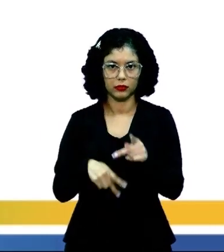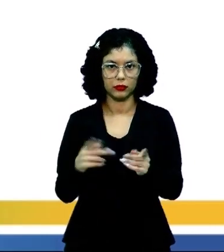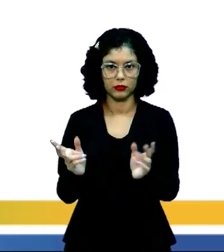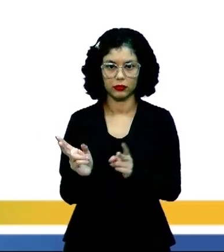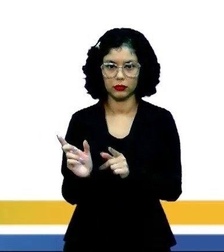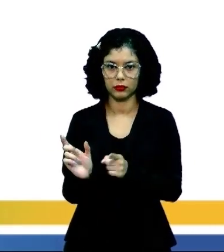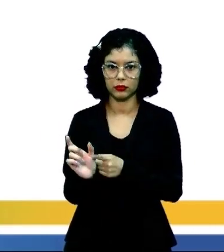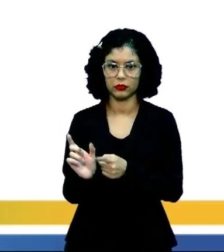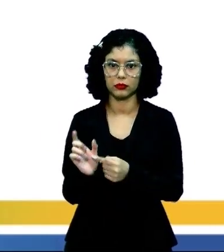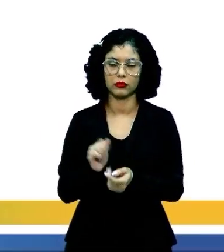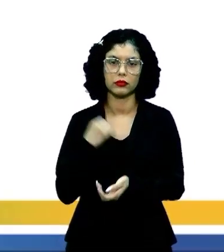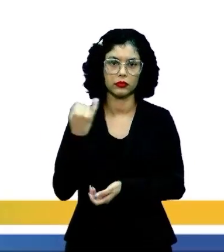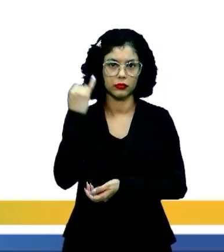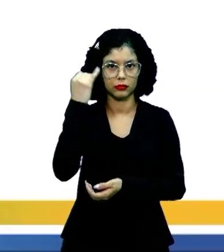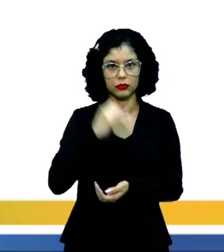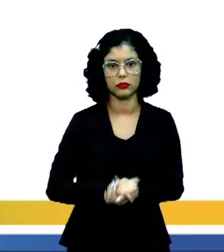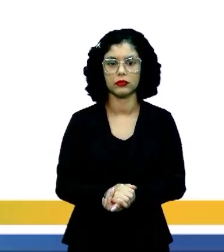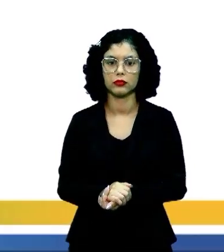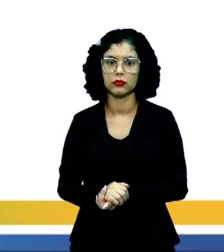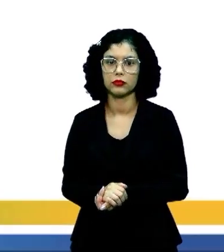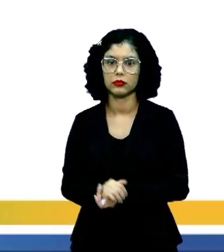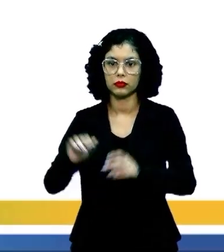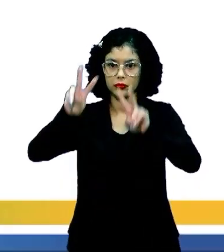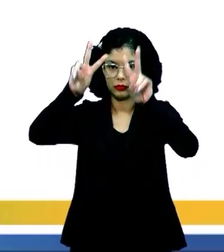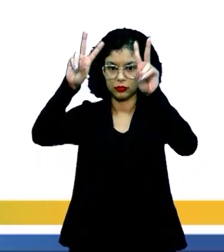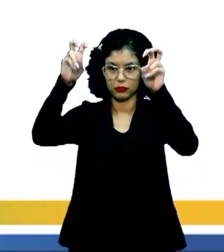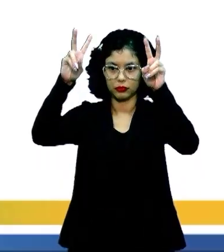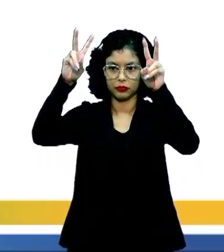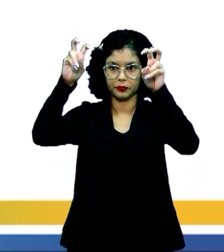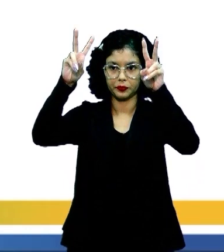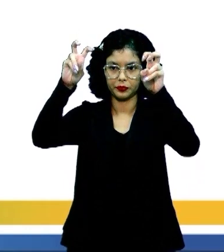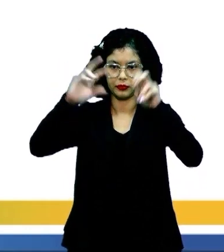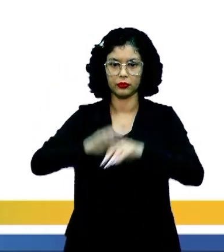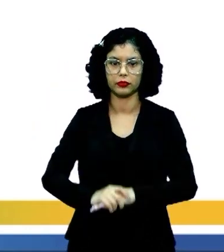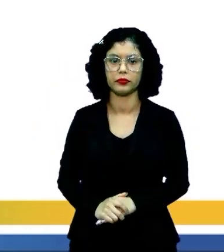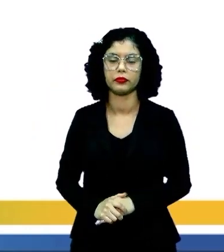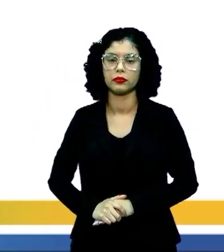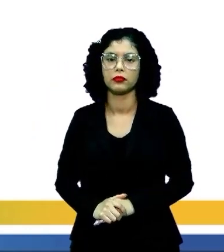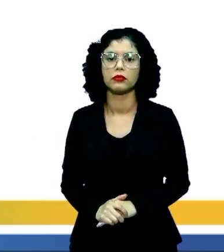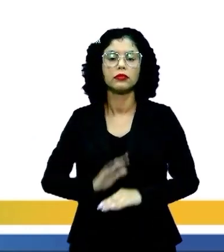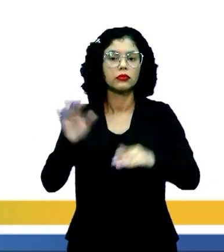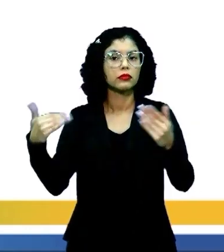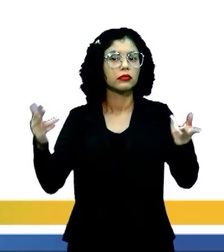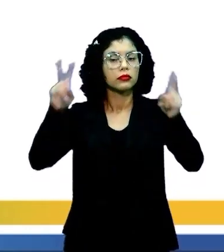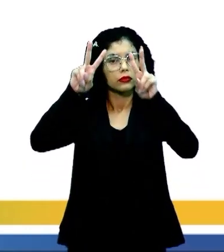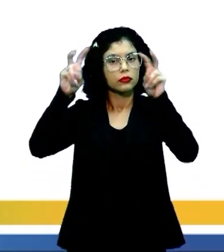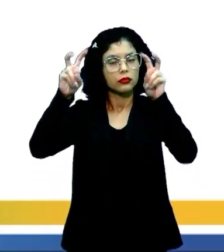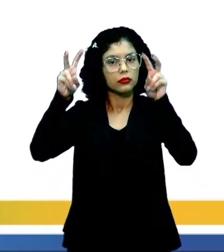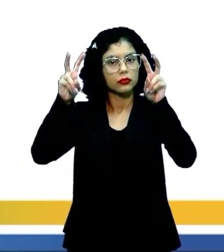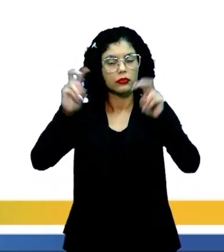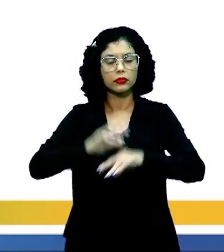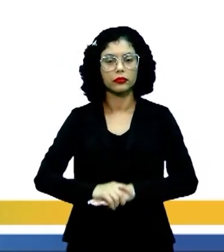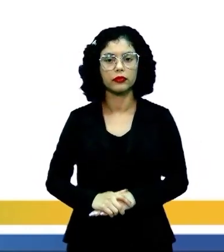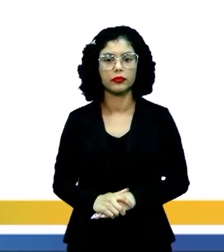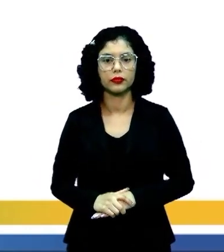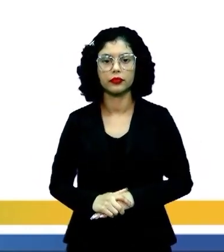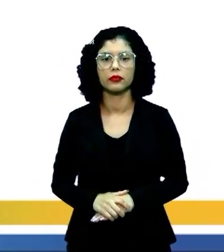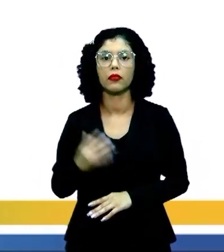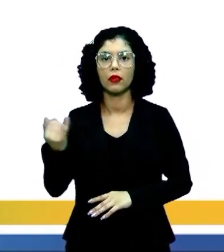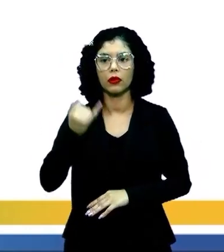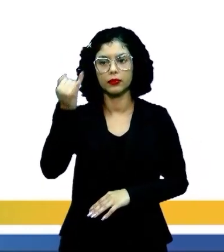agora, importantíssimo, que a gente chama de assunto. Qual é o assunto? O